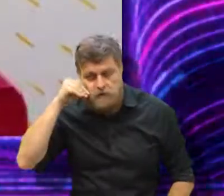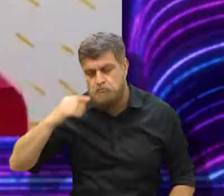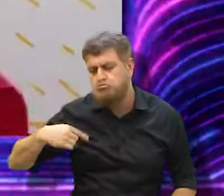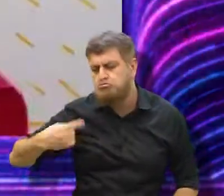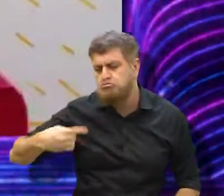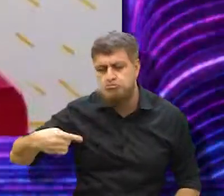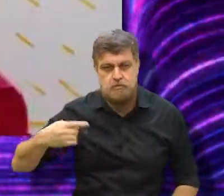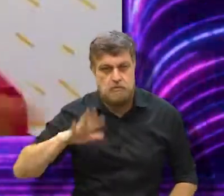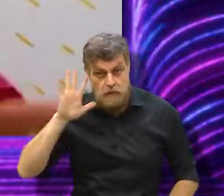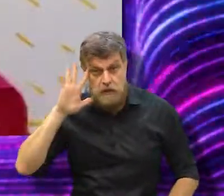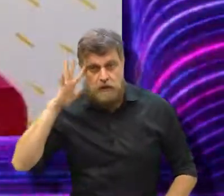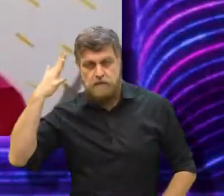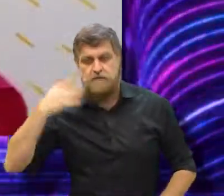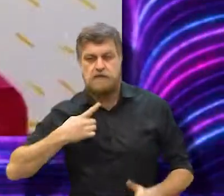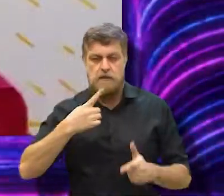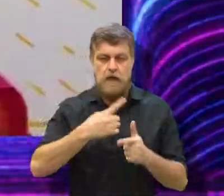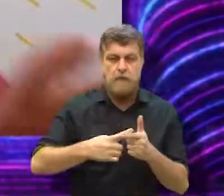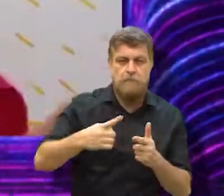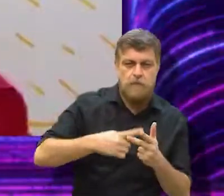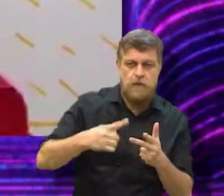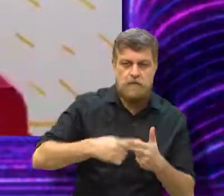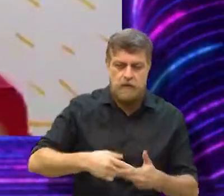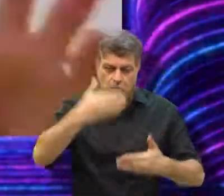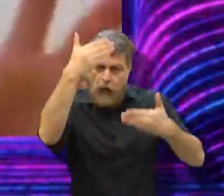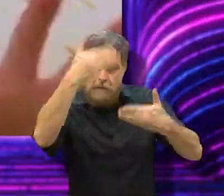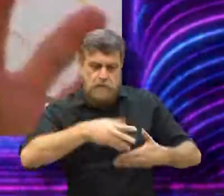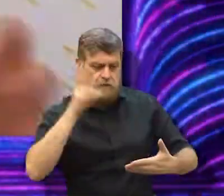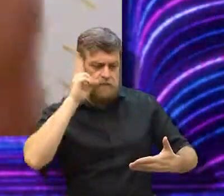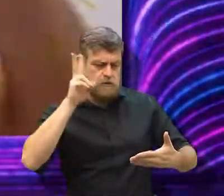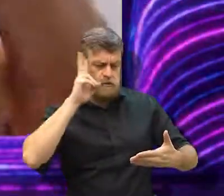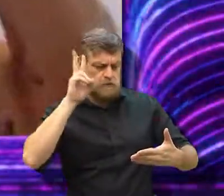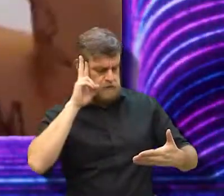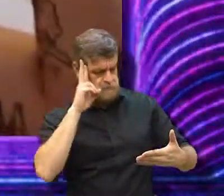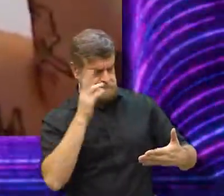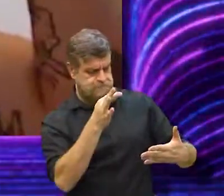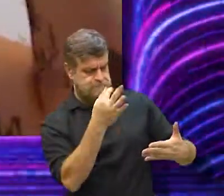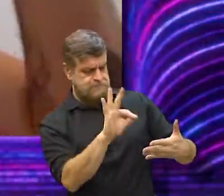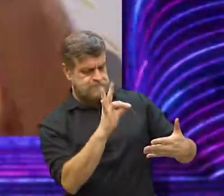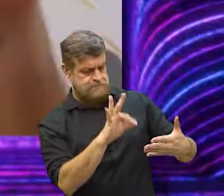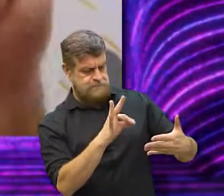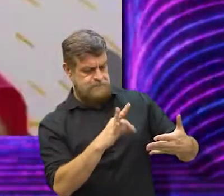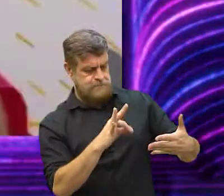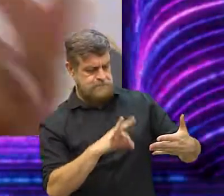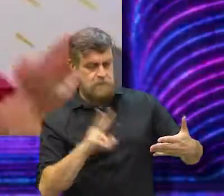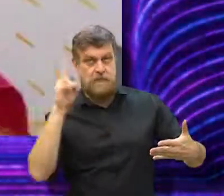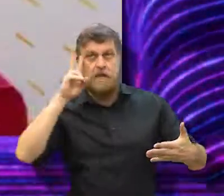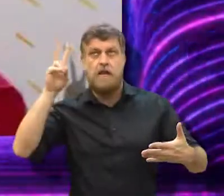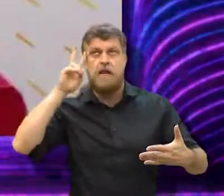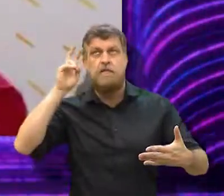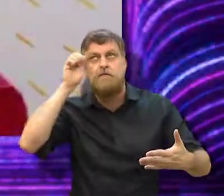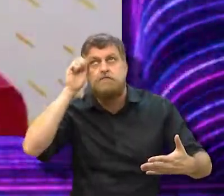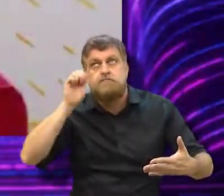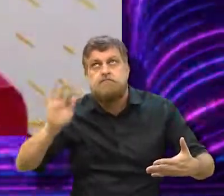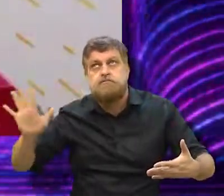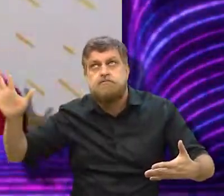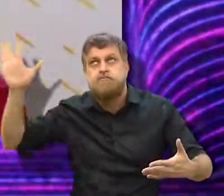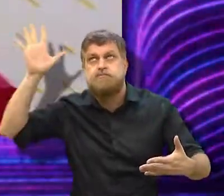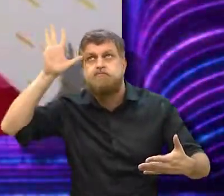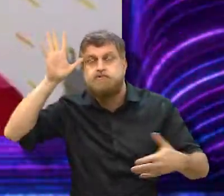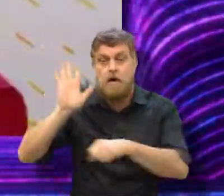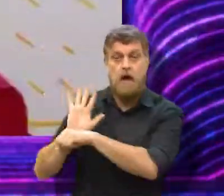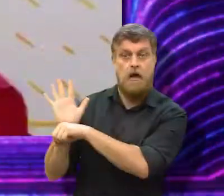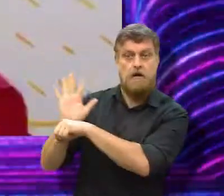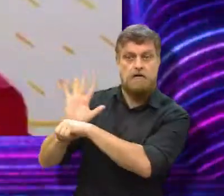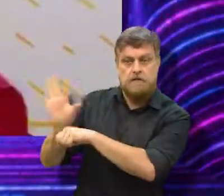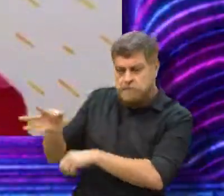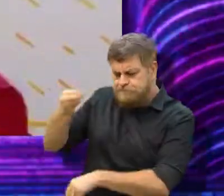ele resolvia até problemas na prova de história, ele recorria aos grandes clássicos e lembrava das questões por